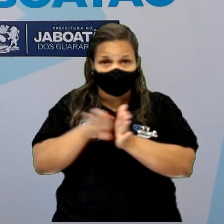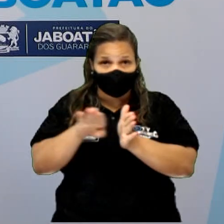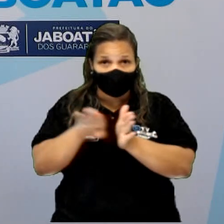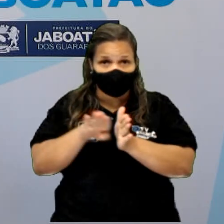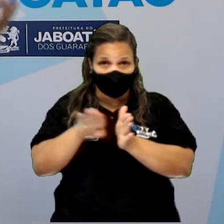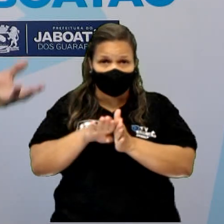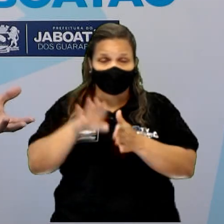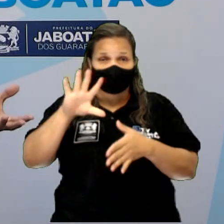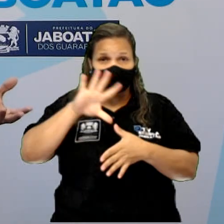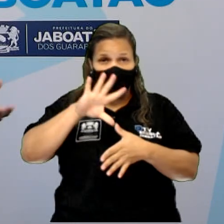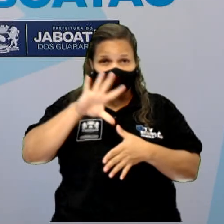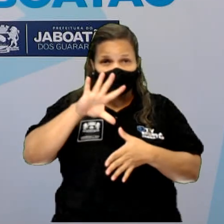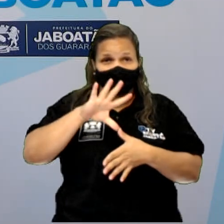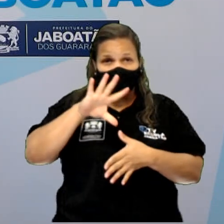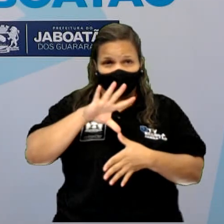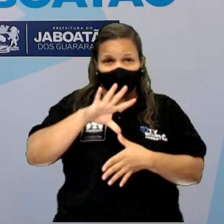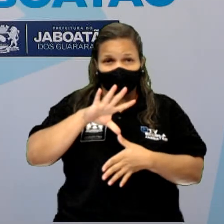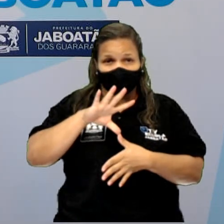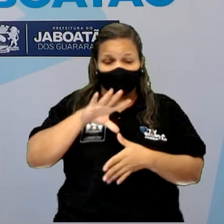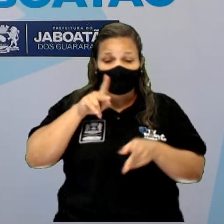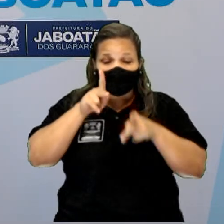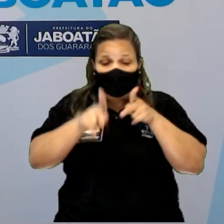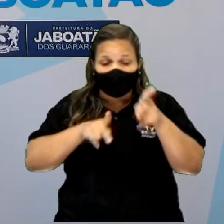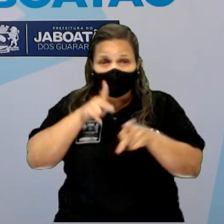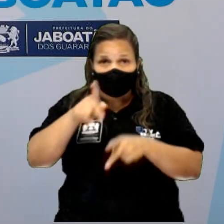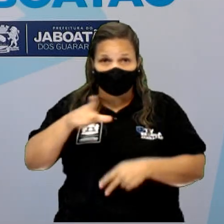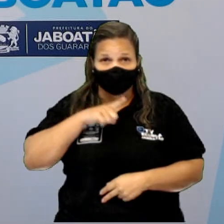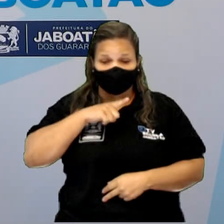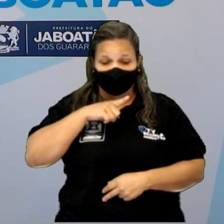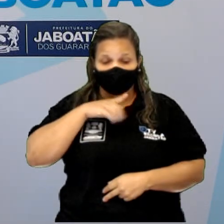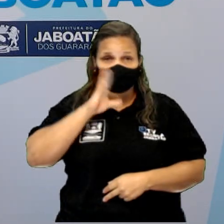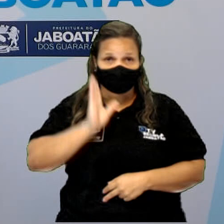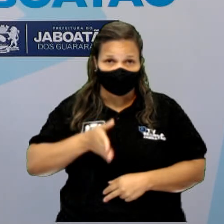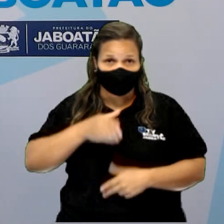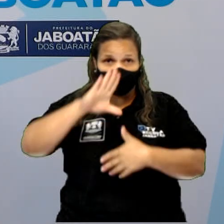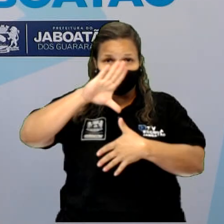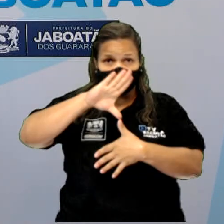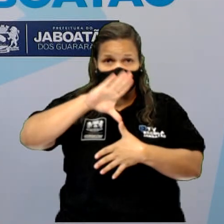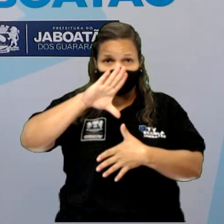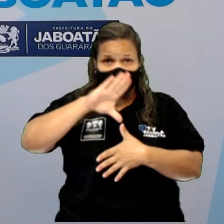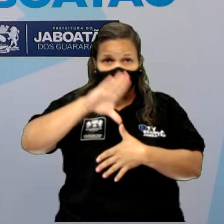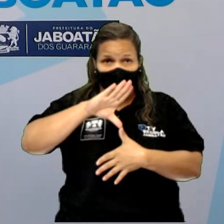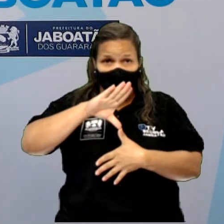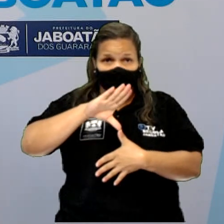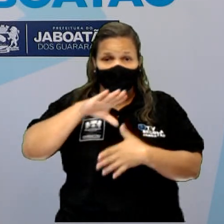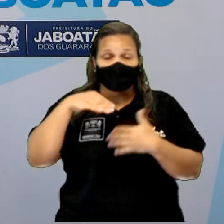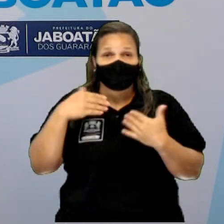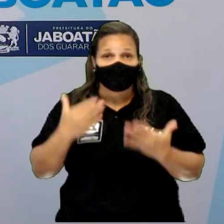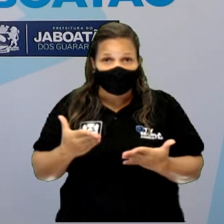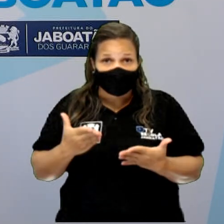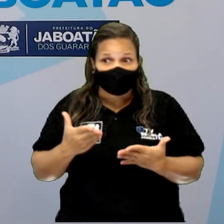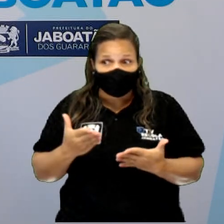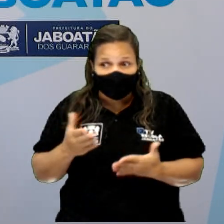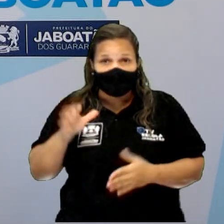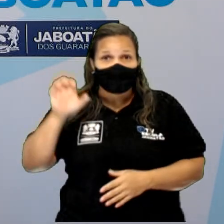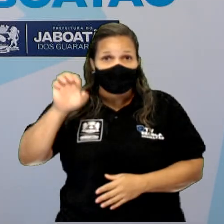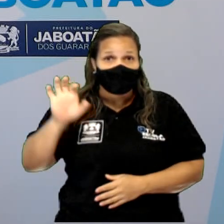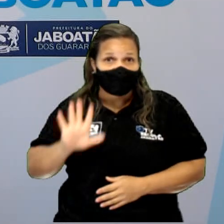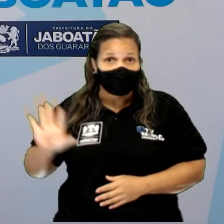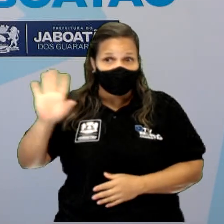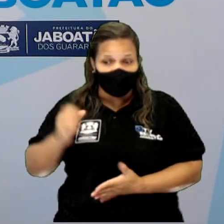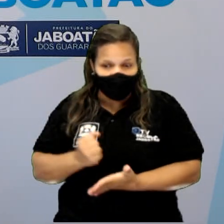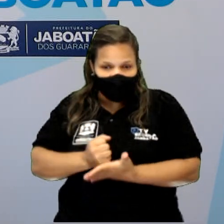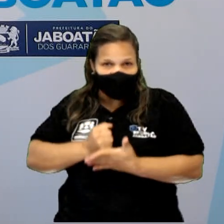um ilustre desconhecido, para os povos que aqui estavam, era aquela história: o inimigo do meu inimigo pode ser meu amigo. E